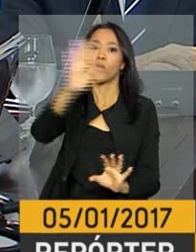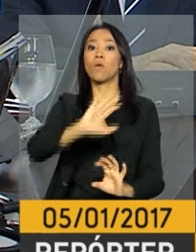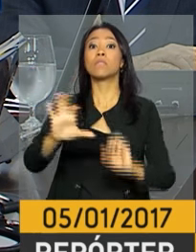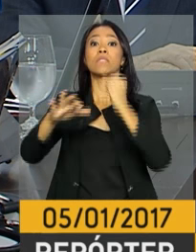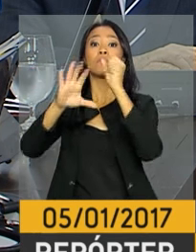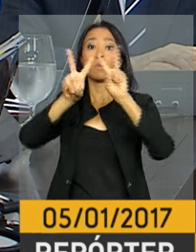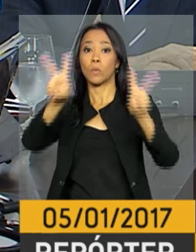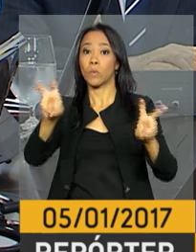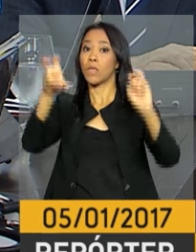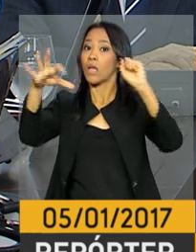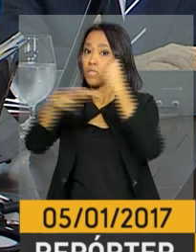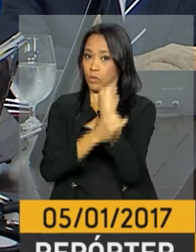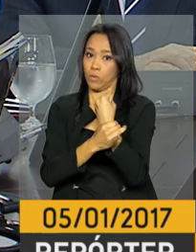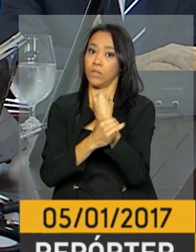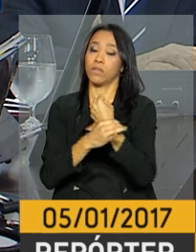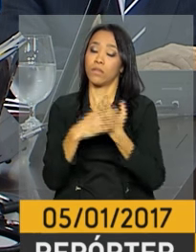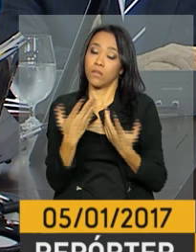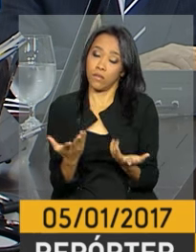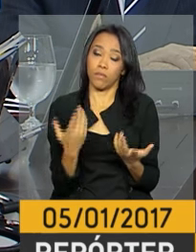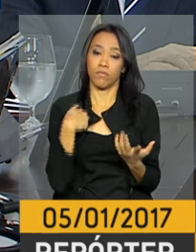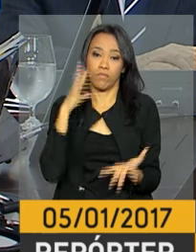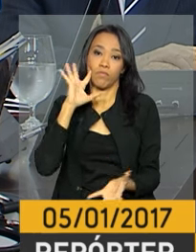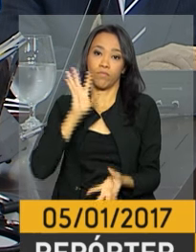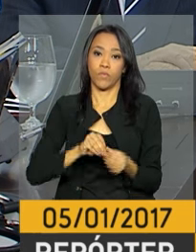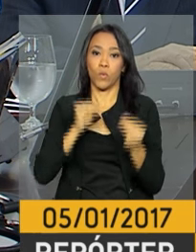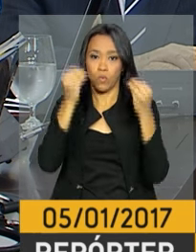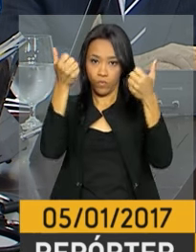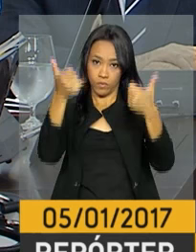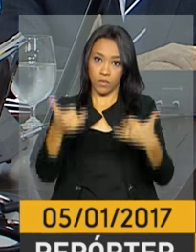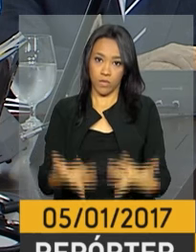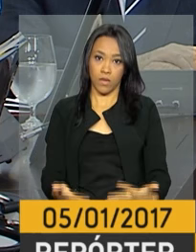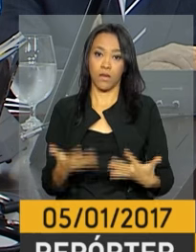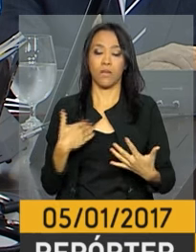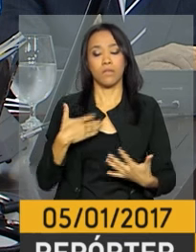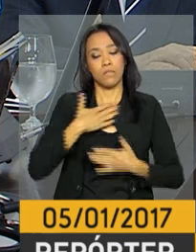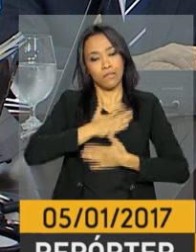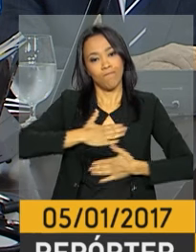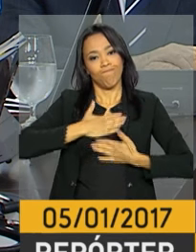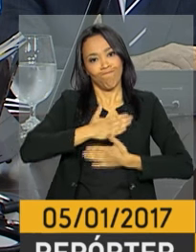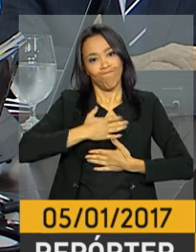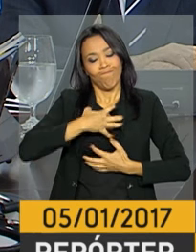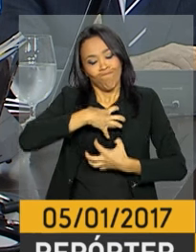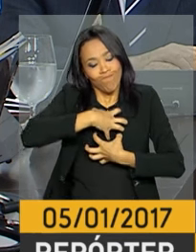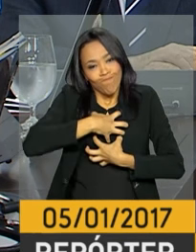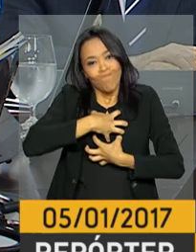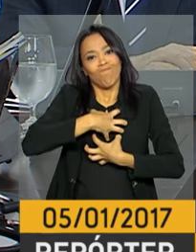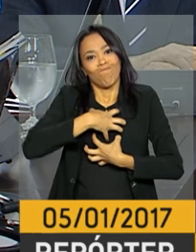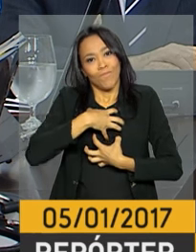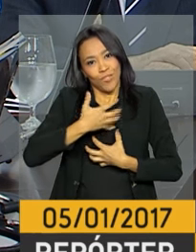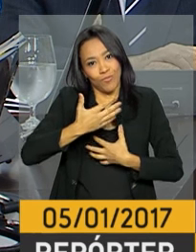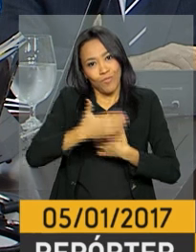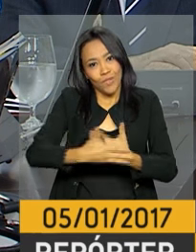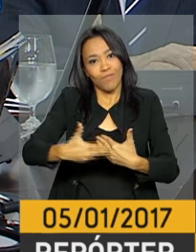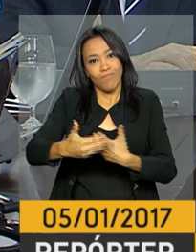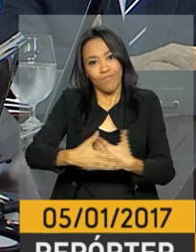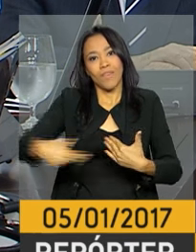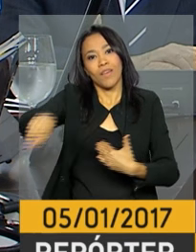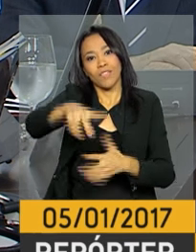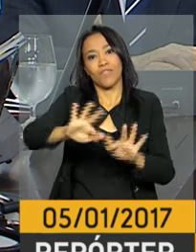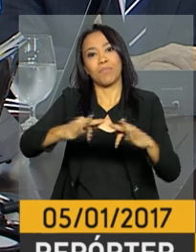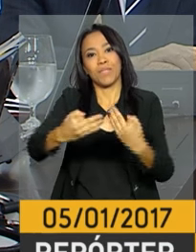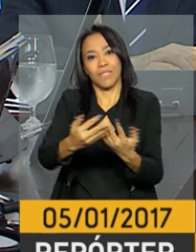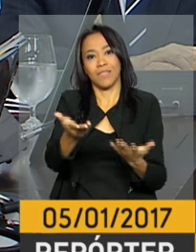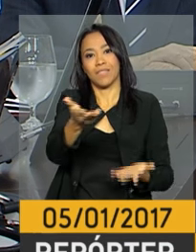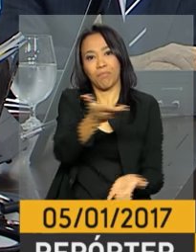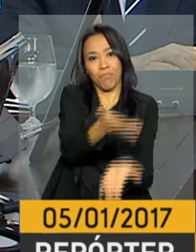em palavras finais aqui eu quero mais uma vez expressar nossa solidariedade aqueles familiares que